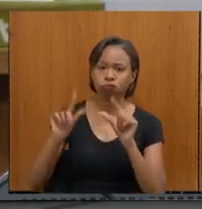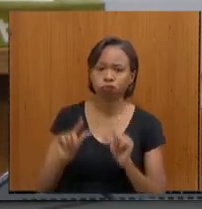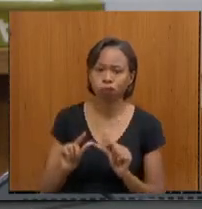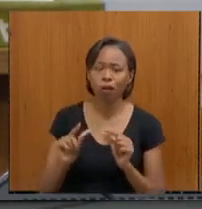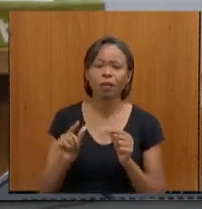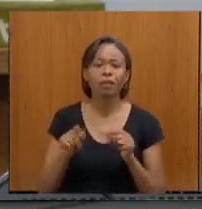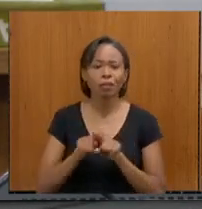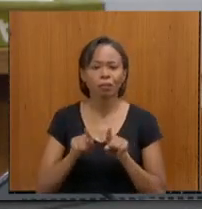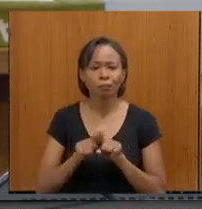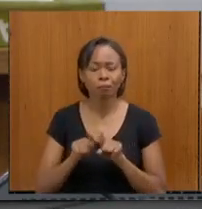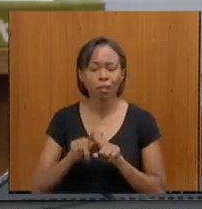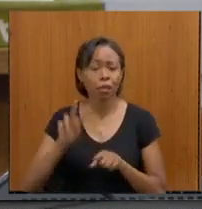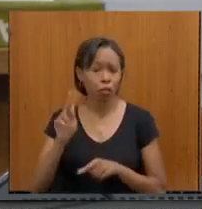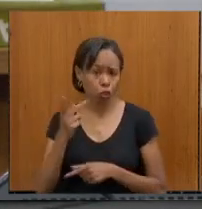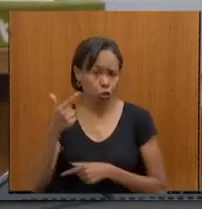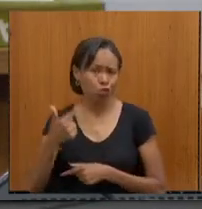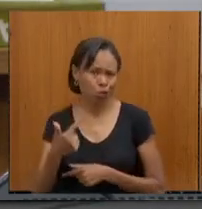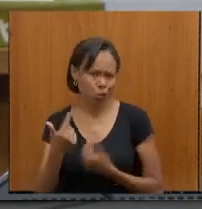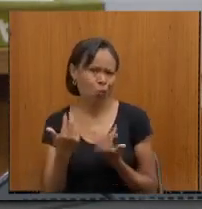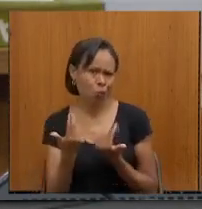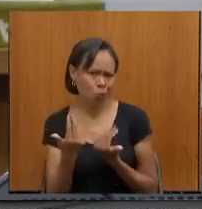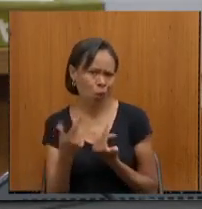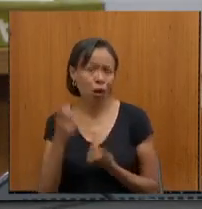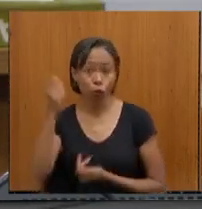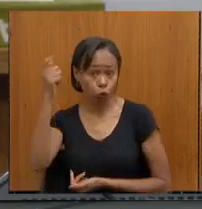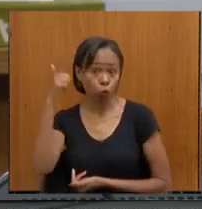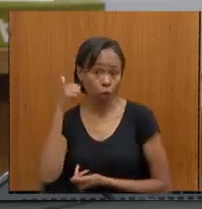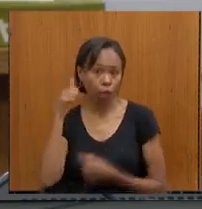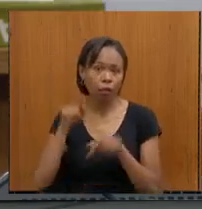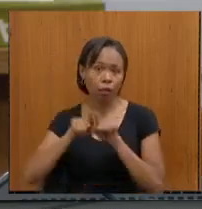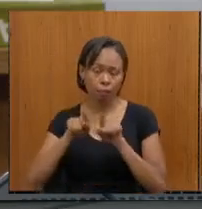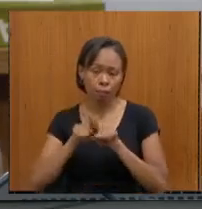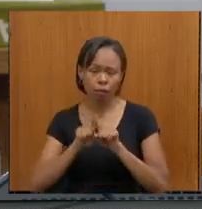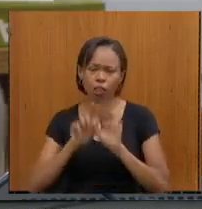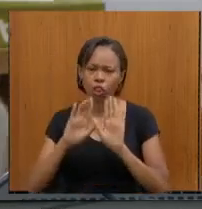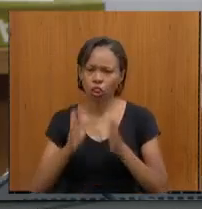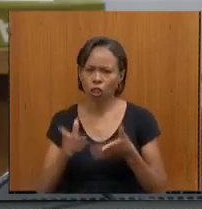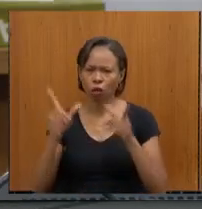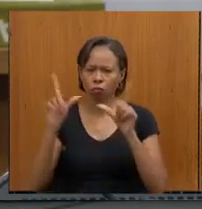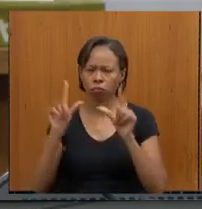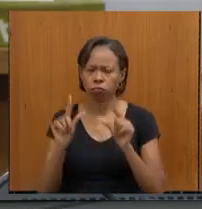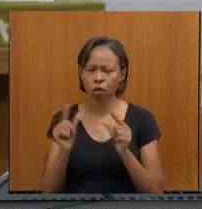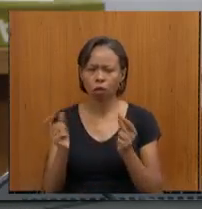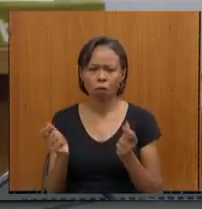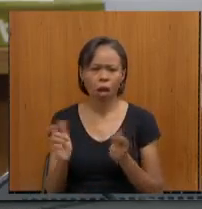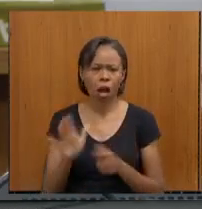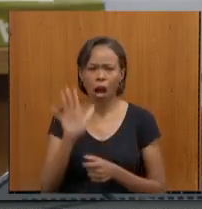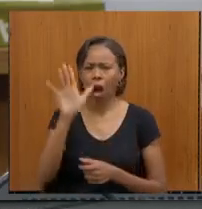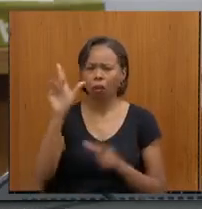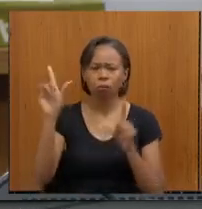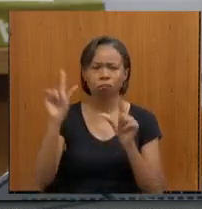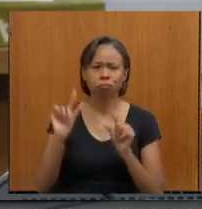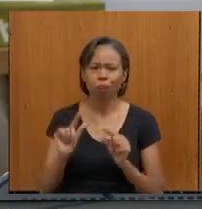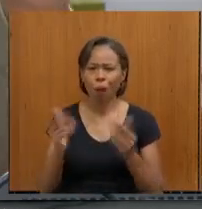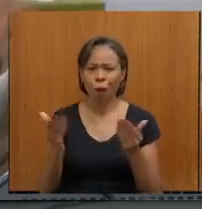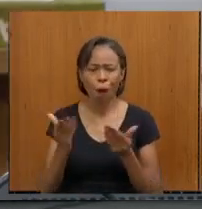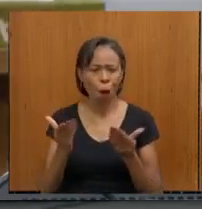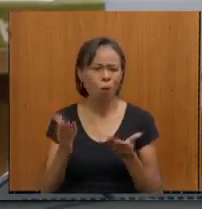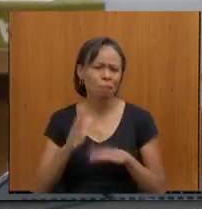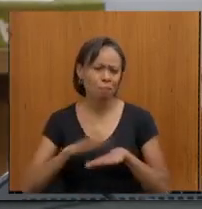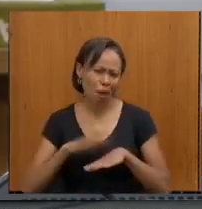não será diferente nem na própria solar né Nós vemos no tanto que já diminuiu tanto que já está se viabilizando cada vez mais hoje